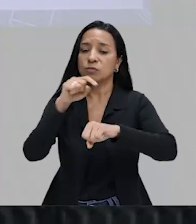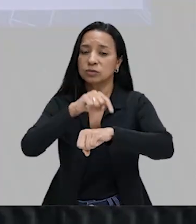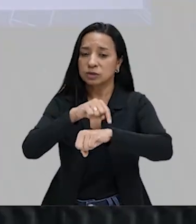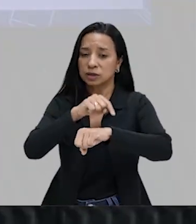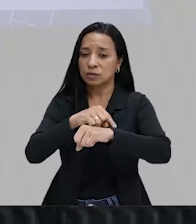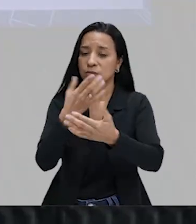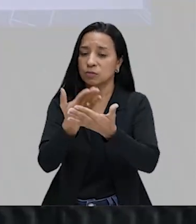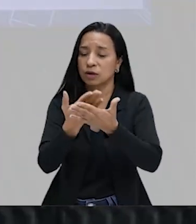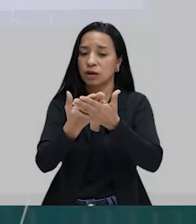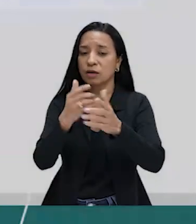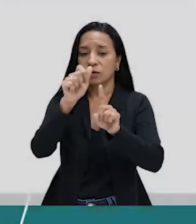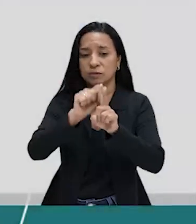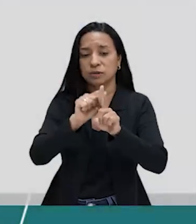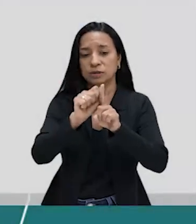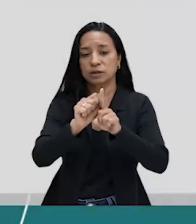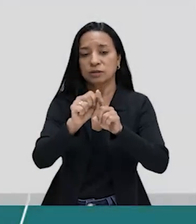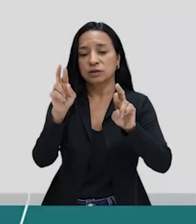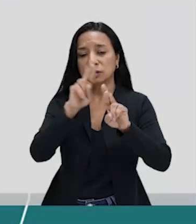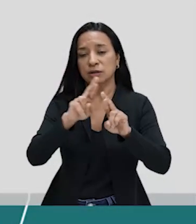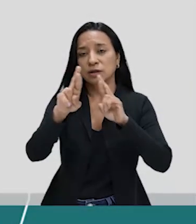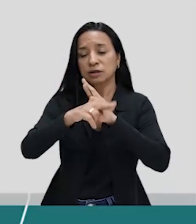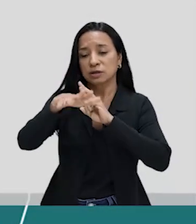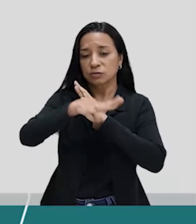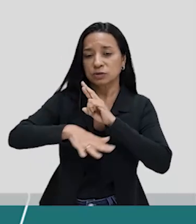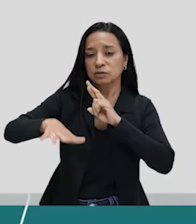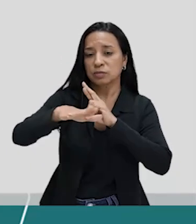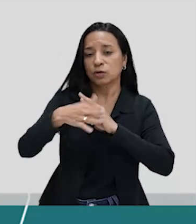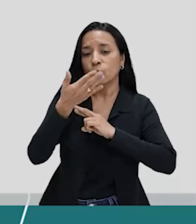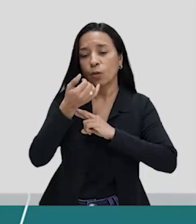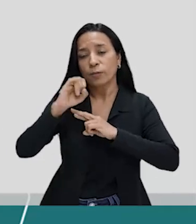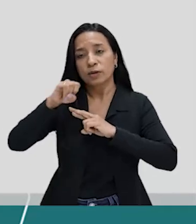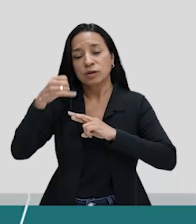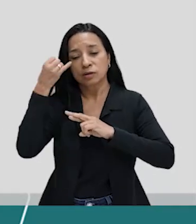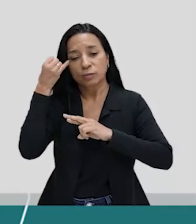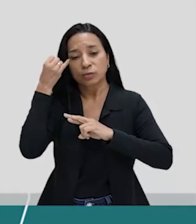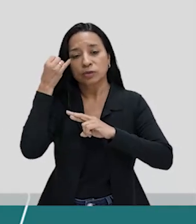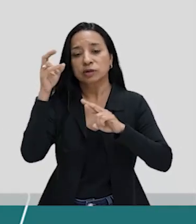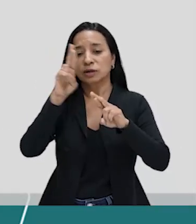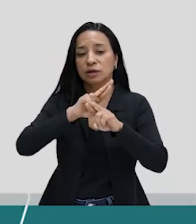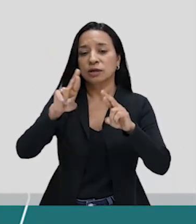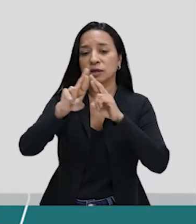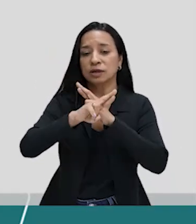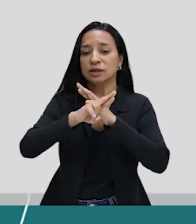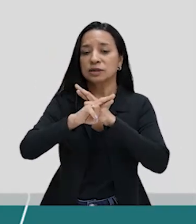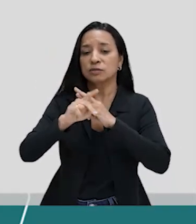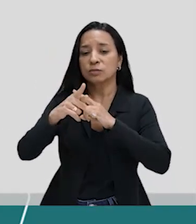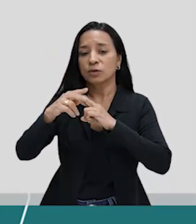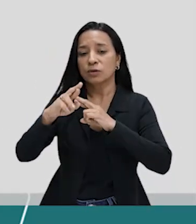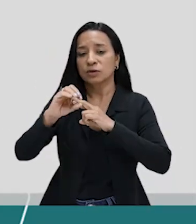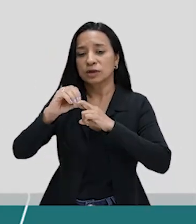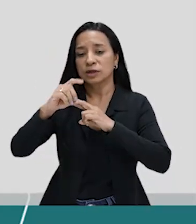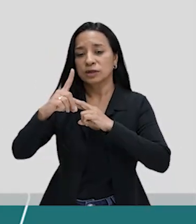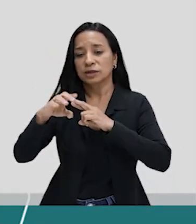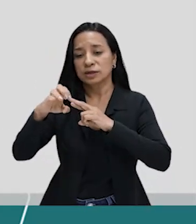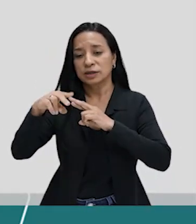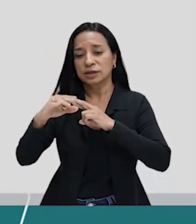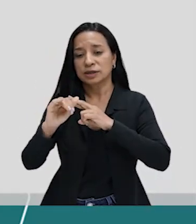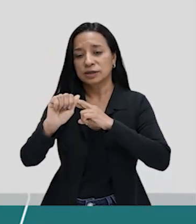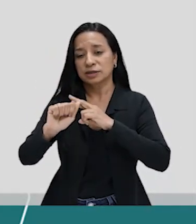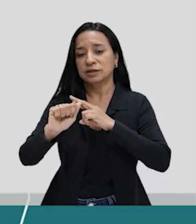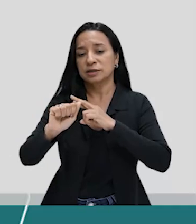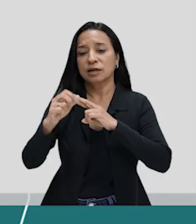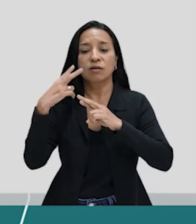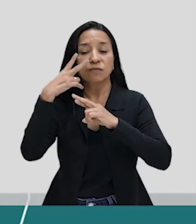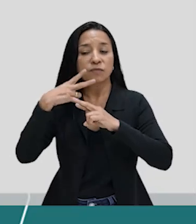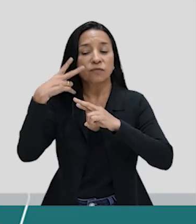mensais; relação de espaço, comida japonesa; relação de procedência, vinho chileno; relação